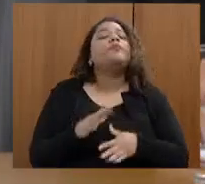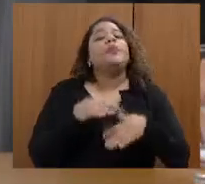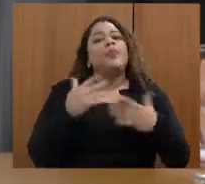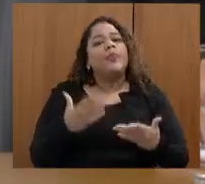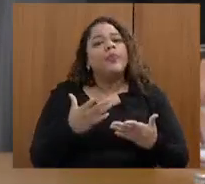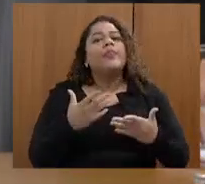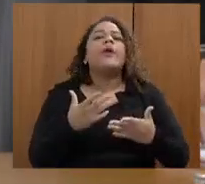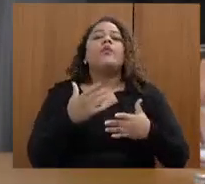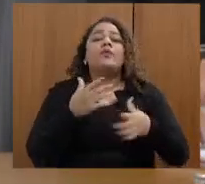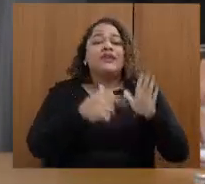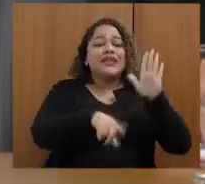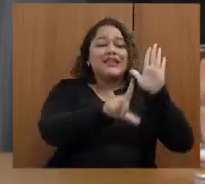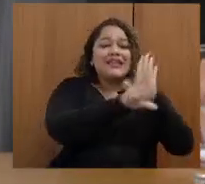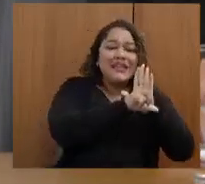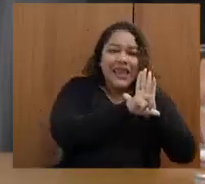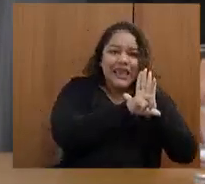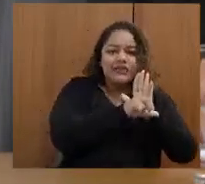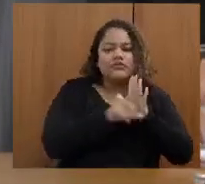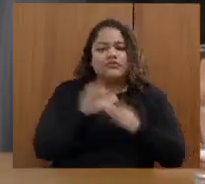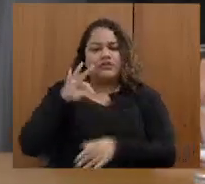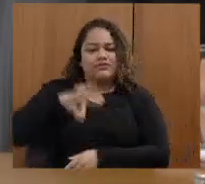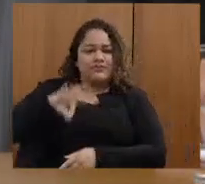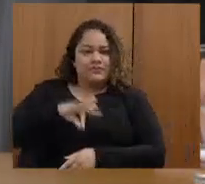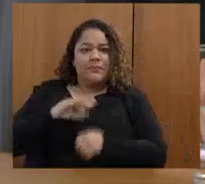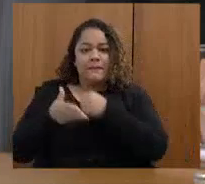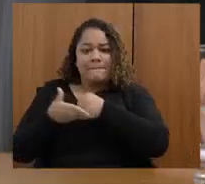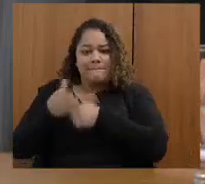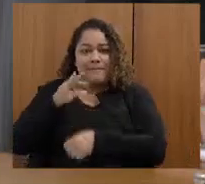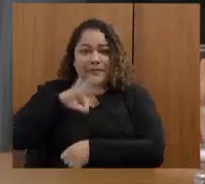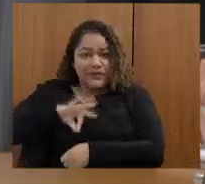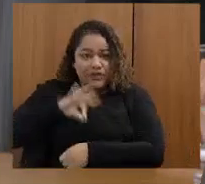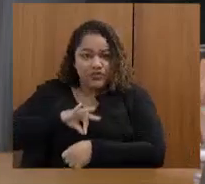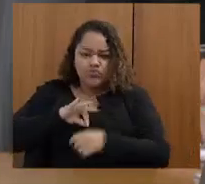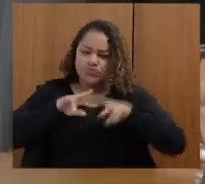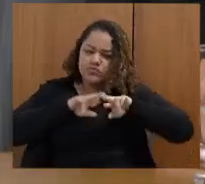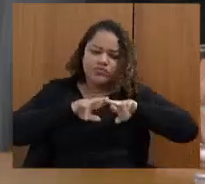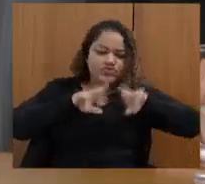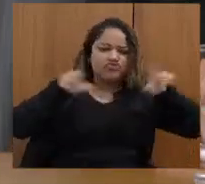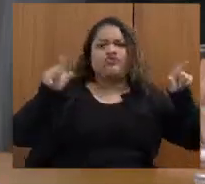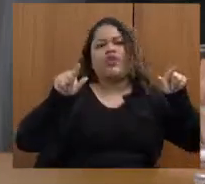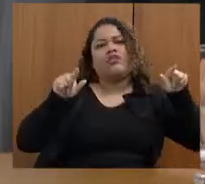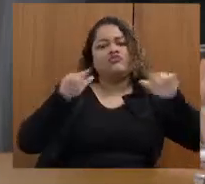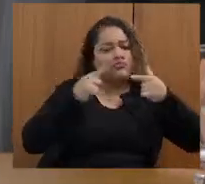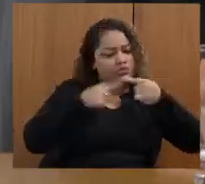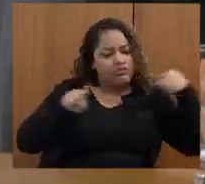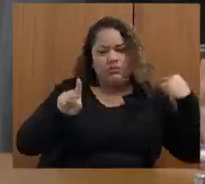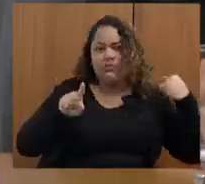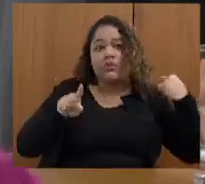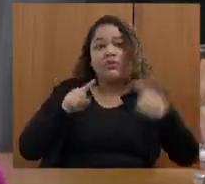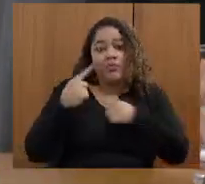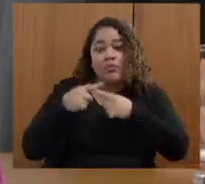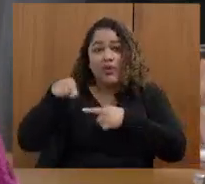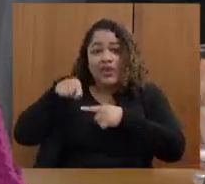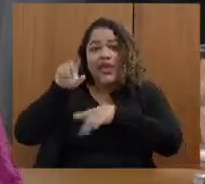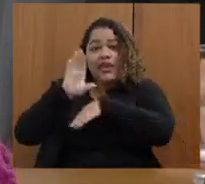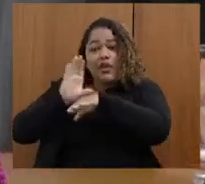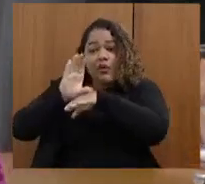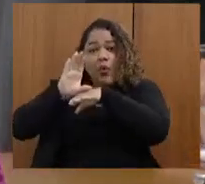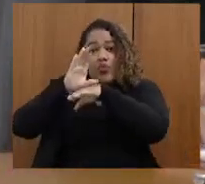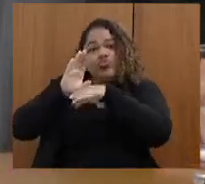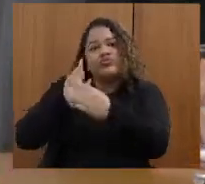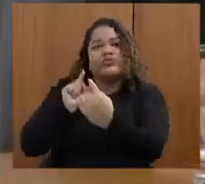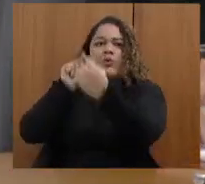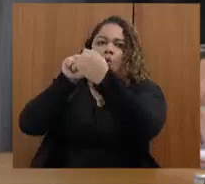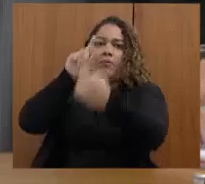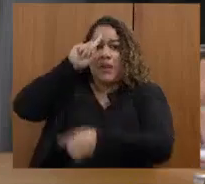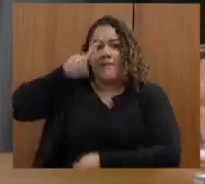aos limites da lei de responsabilidade fiscal porque você ajustes do Piso São de um comando constitucional não é foi falado um erro aí que eu vou